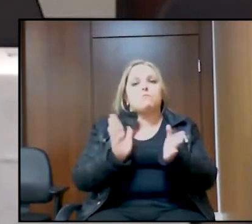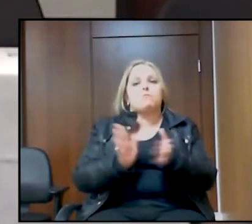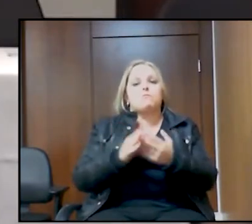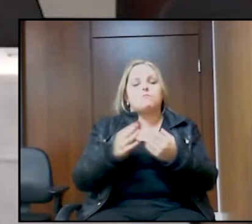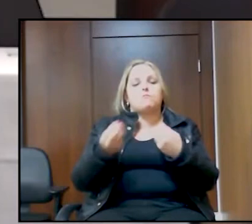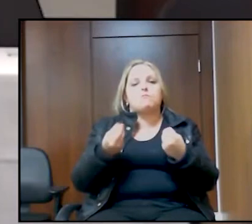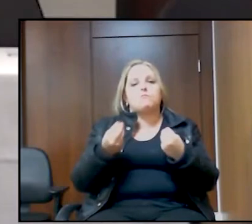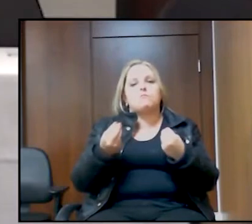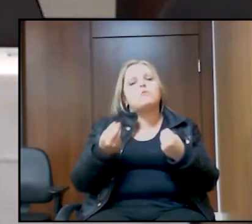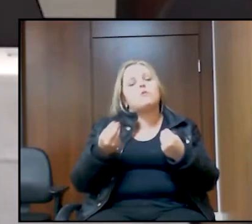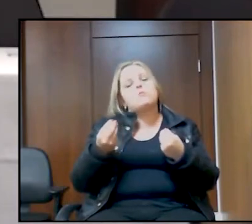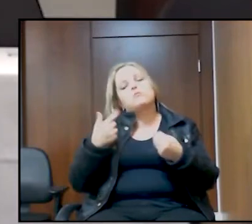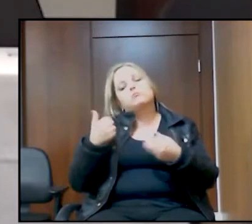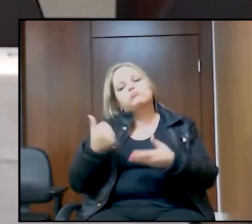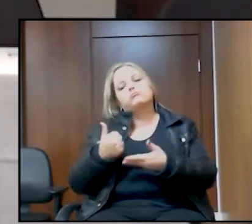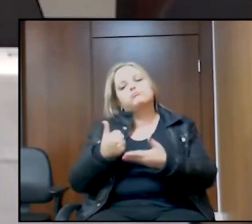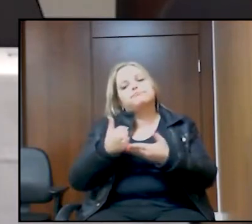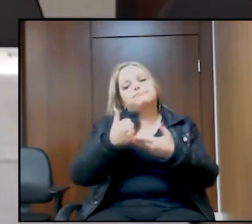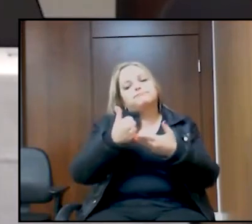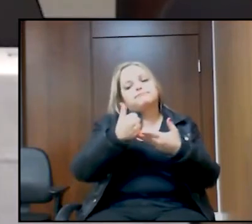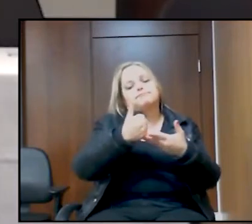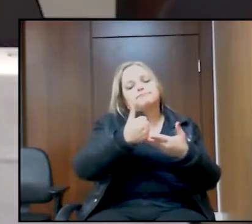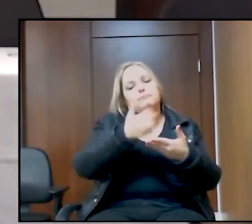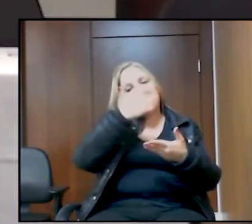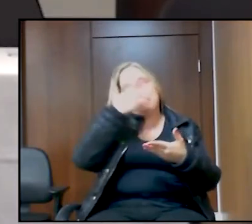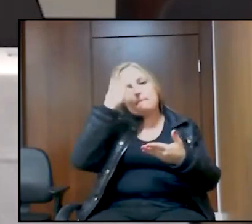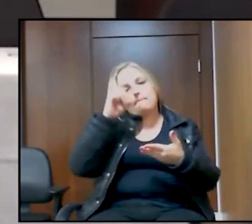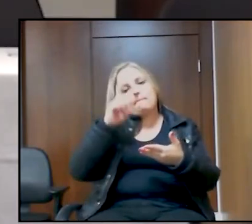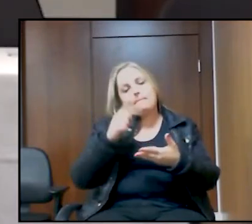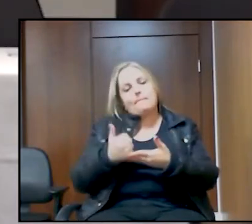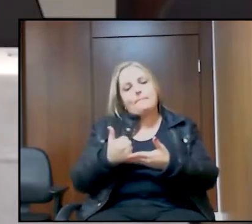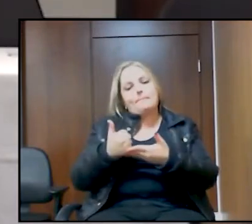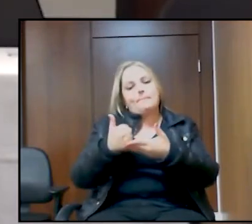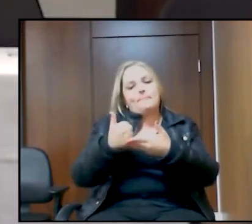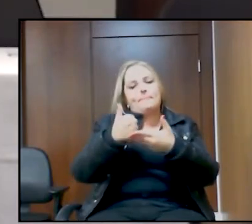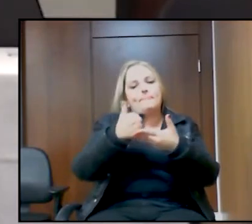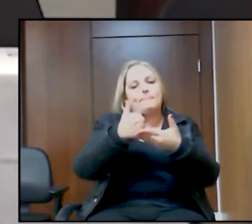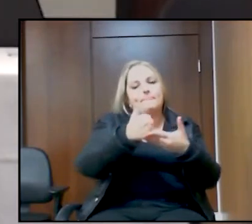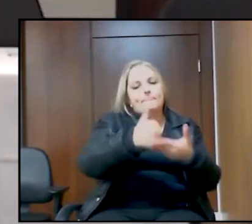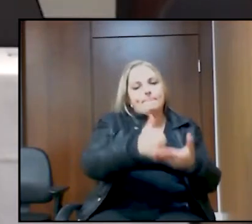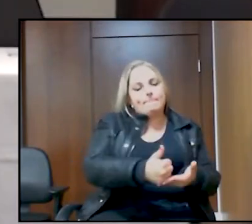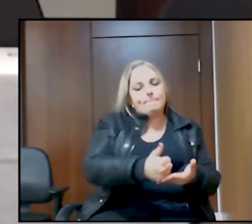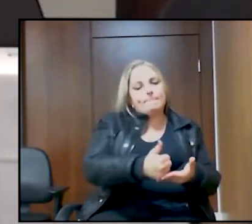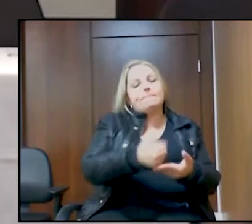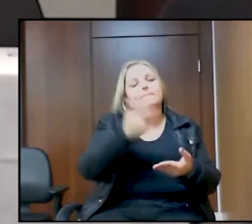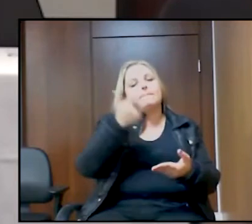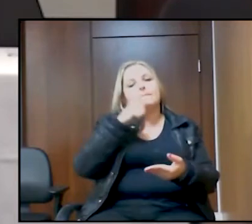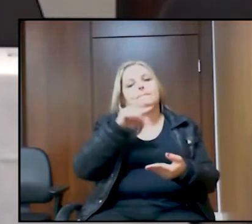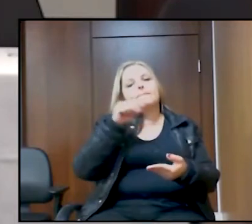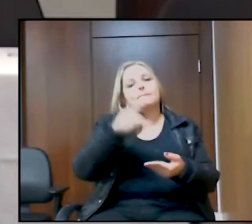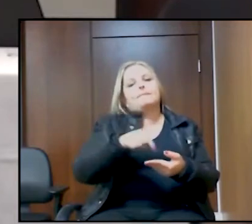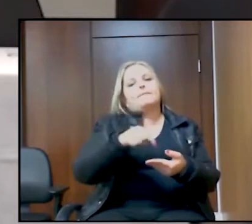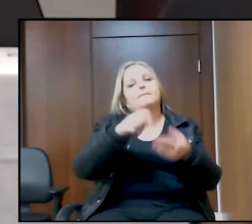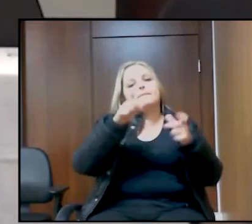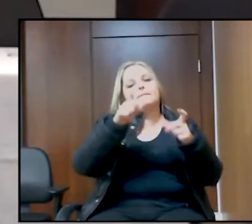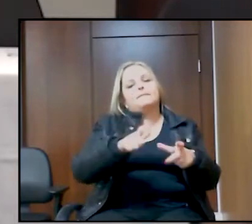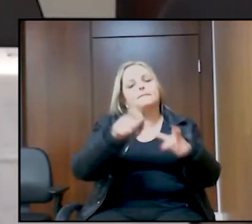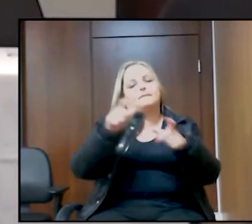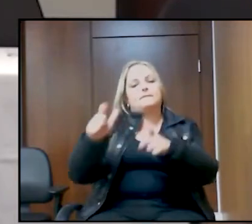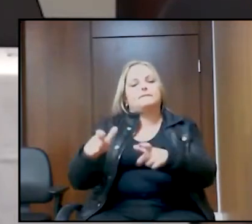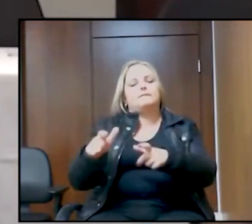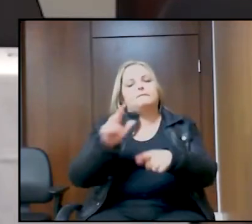levar o componente da família com deficiência, normalmente deficiências mais severas, para